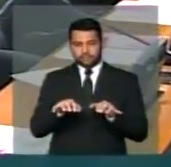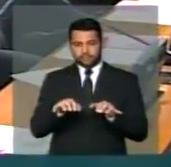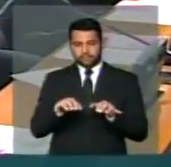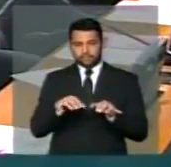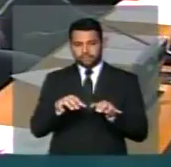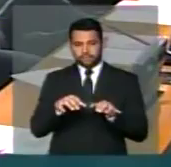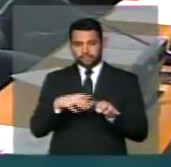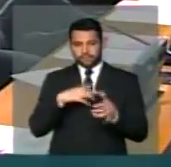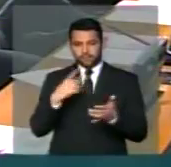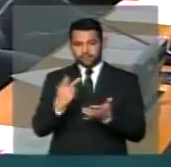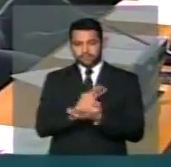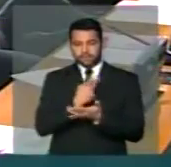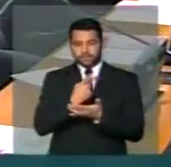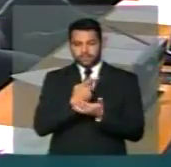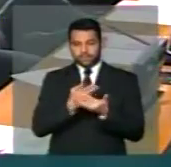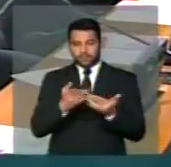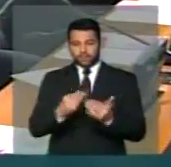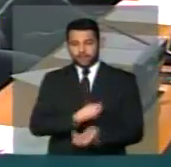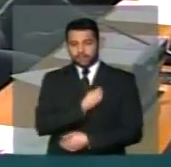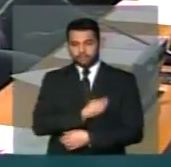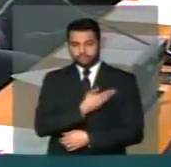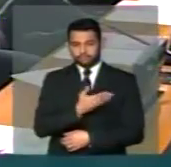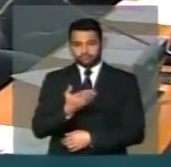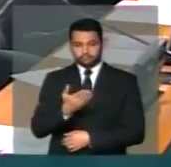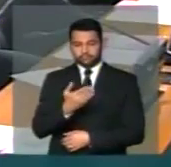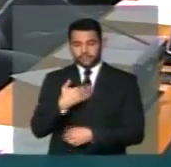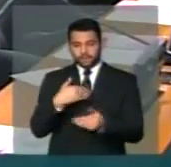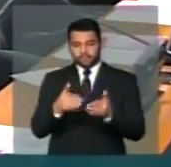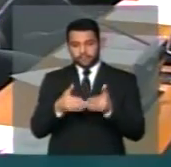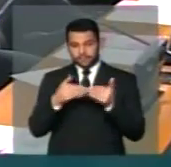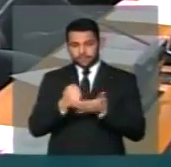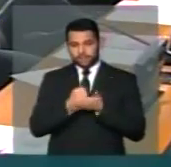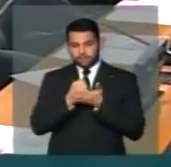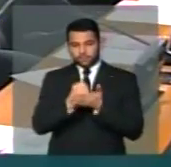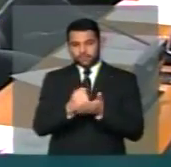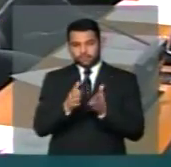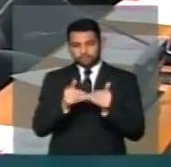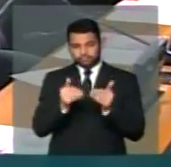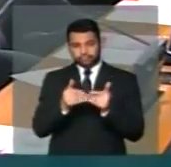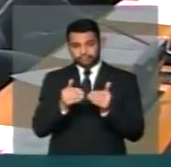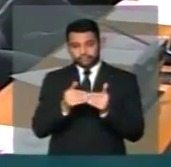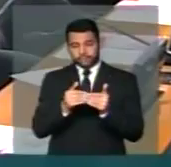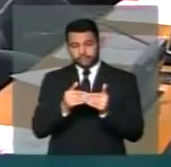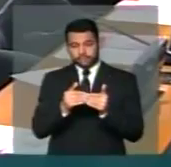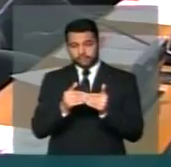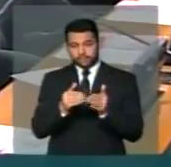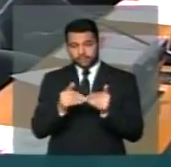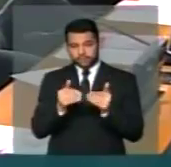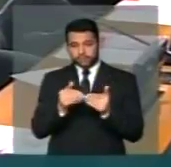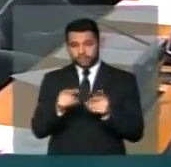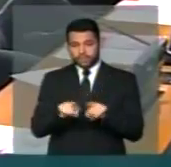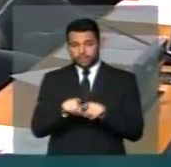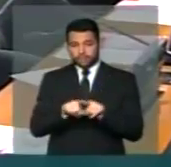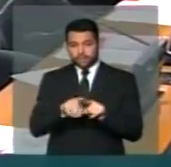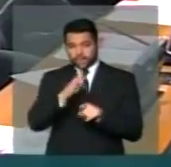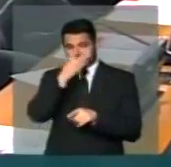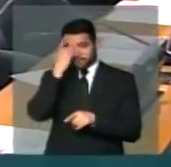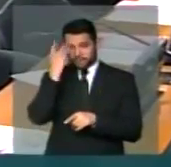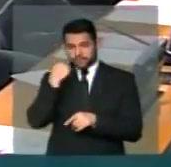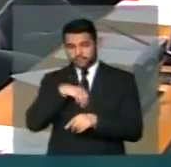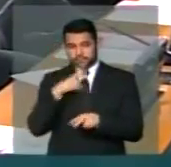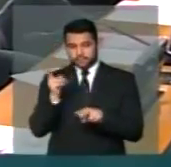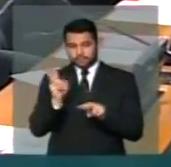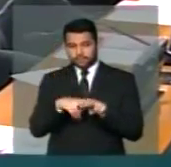O mito está sendo desmistificado em vida. E está pedindo ajuda, pelo amor de Deus, mas ele pede ajuda àqueles também que